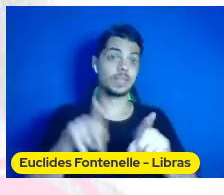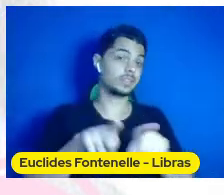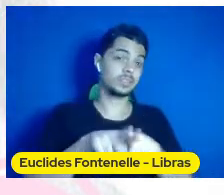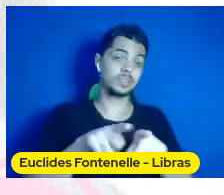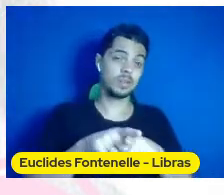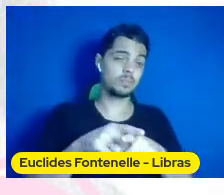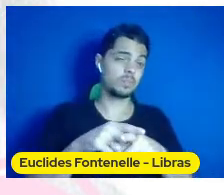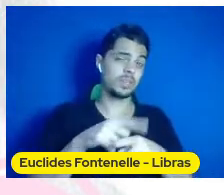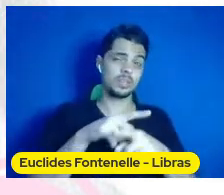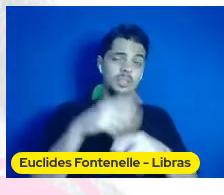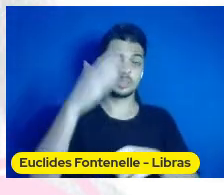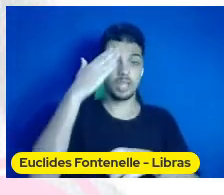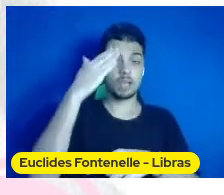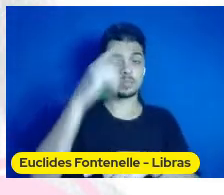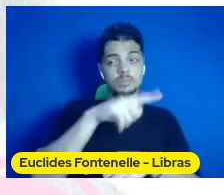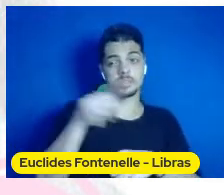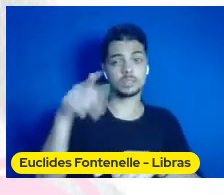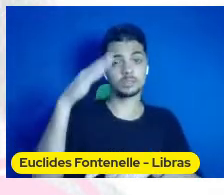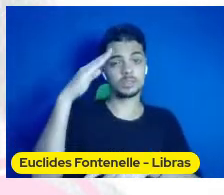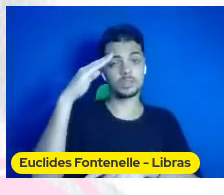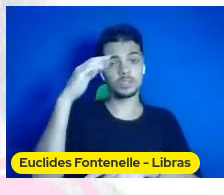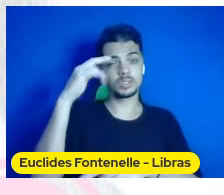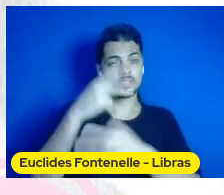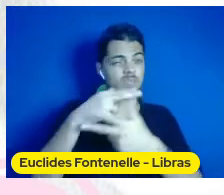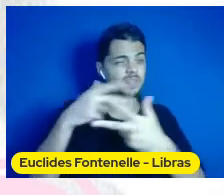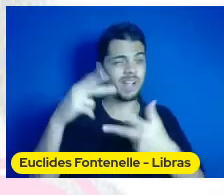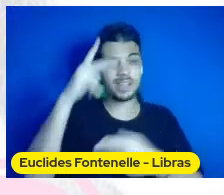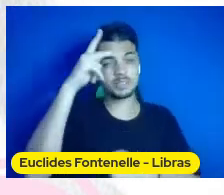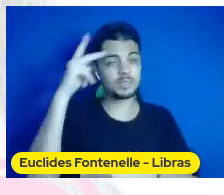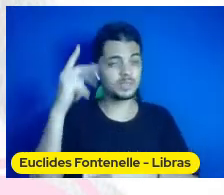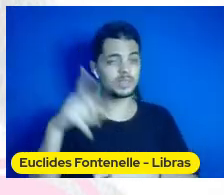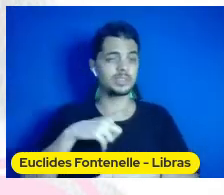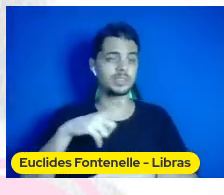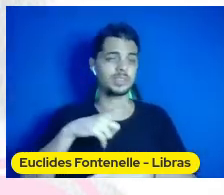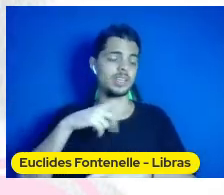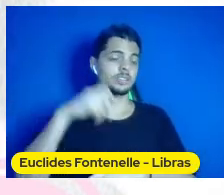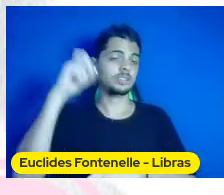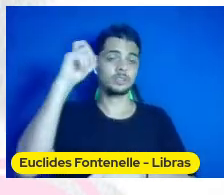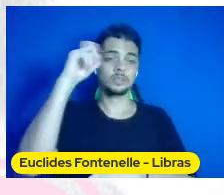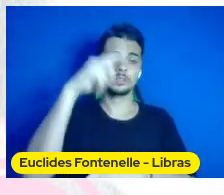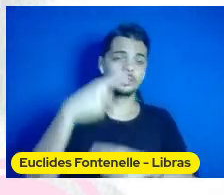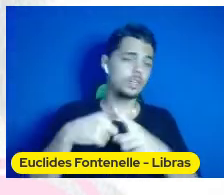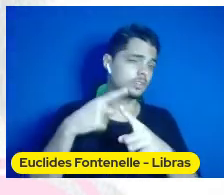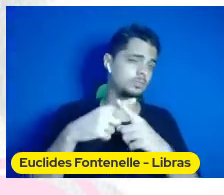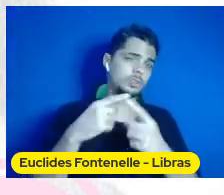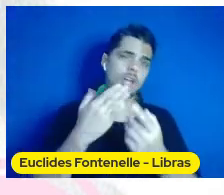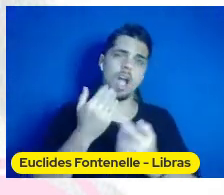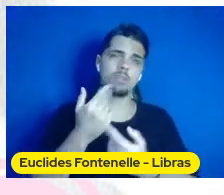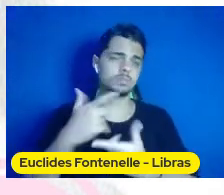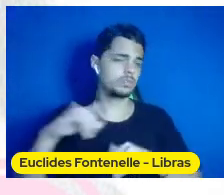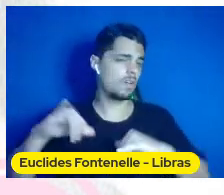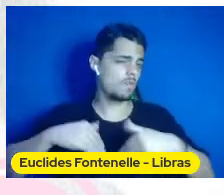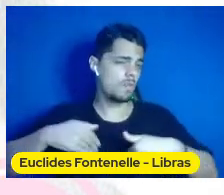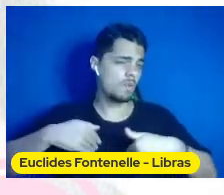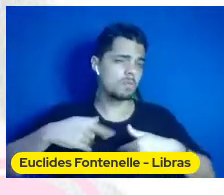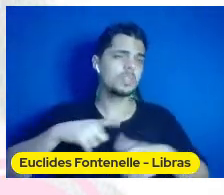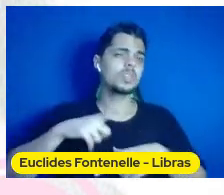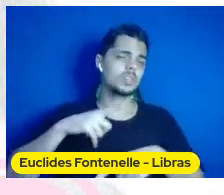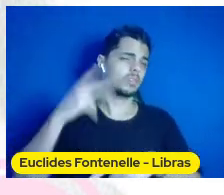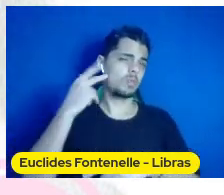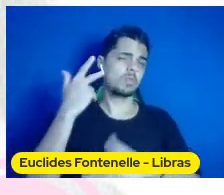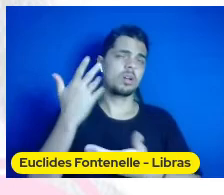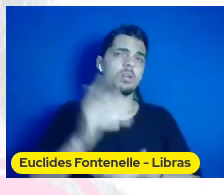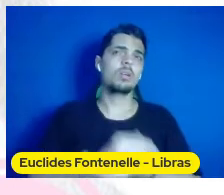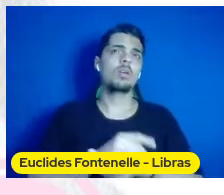né, só sobreviver, mas a gente abriu a Pix para quem puder doar. E a gente vai ver como é que vai ser. Mas, de qualquer forma,